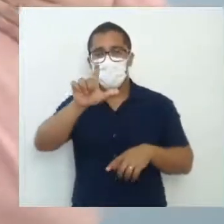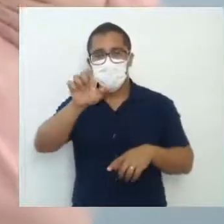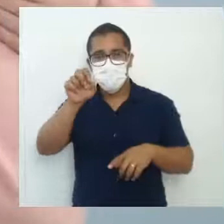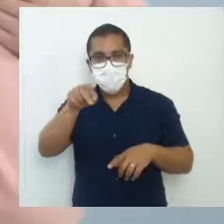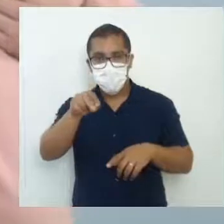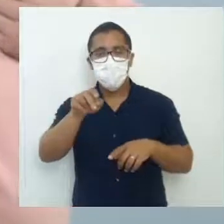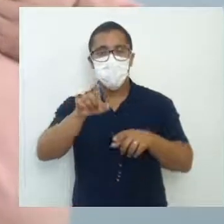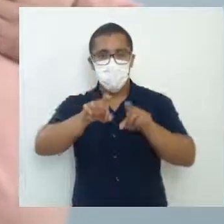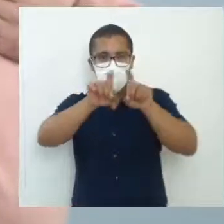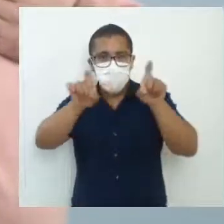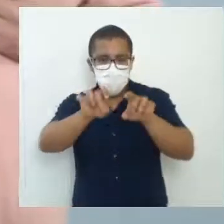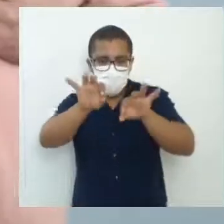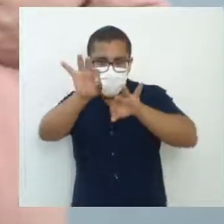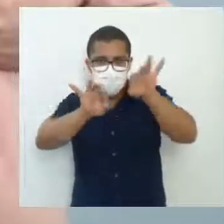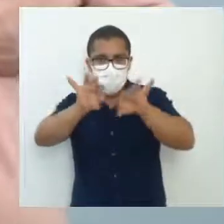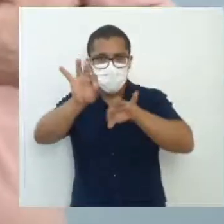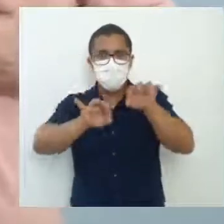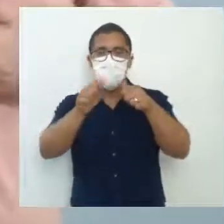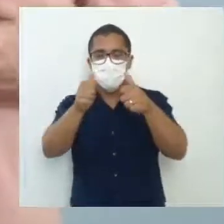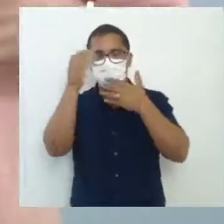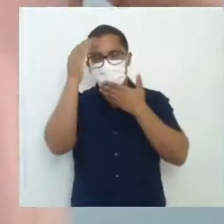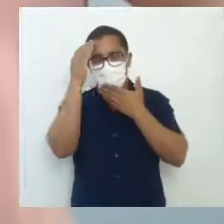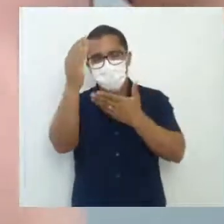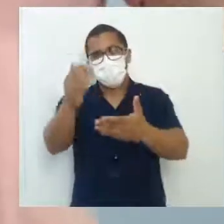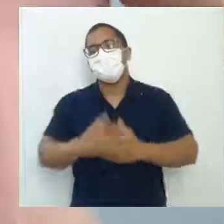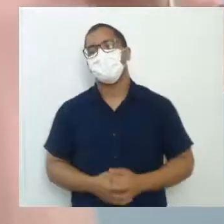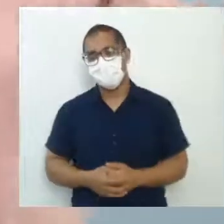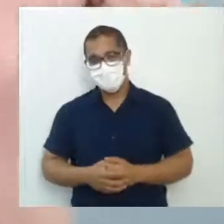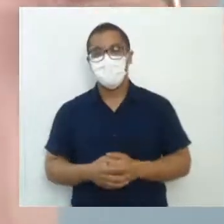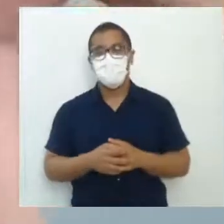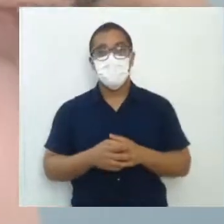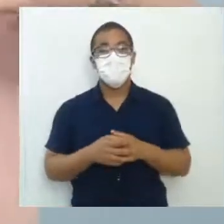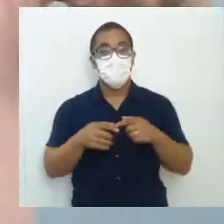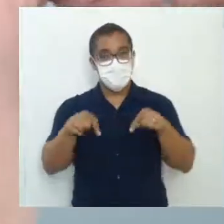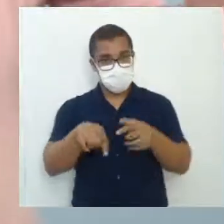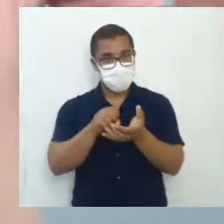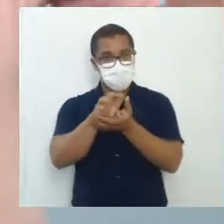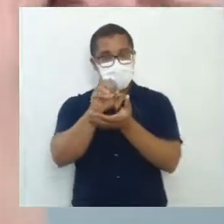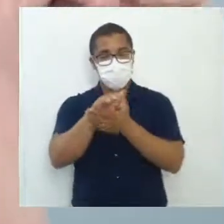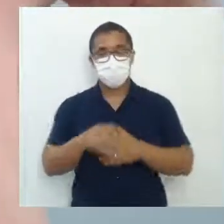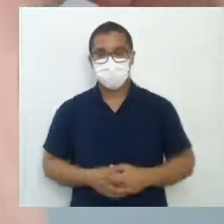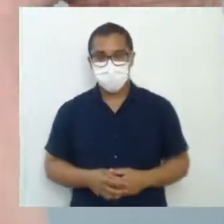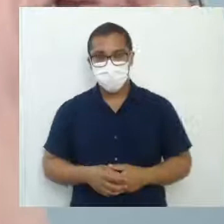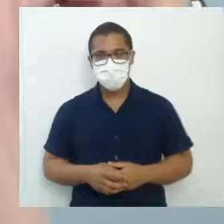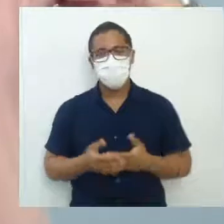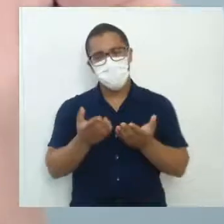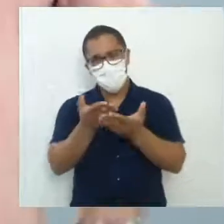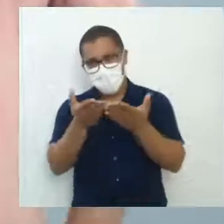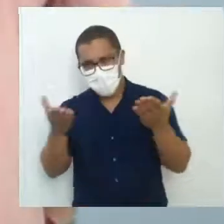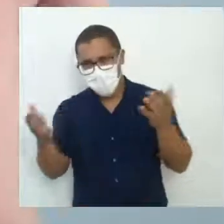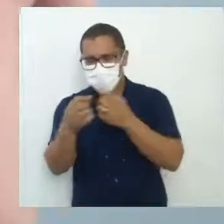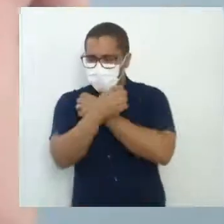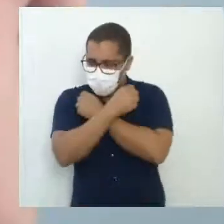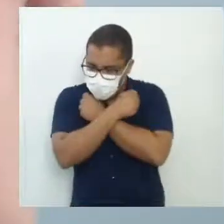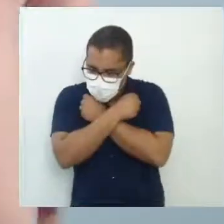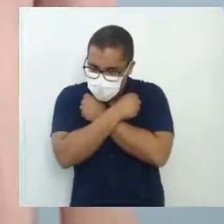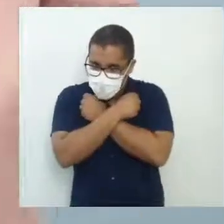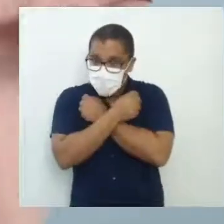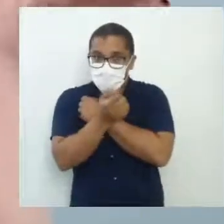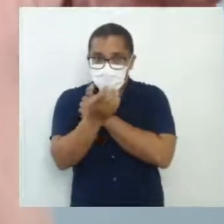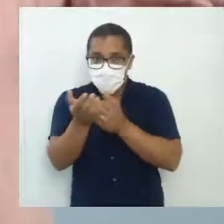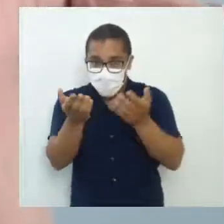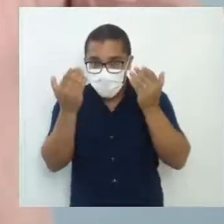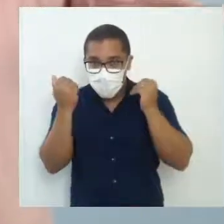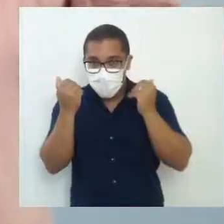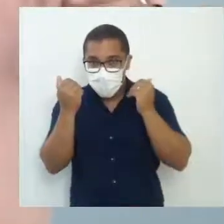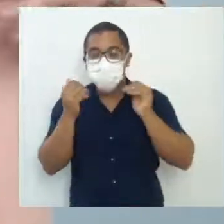aqui, captadora do som. Muito obrigado, Ellen, do Educapé. Então, a todos vocês, um forte abraço. E vamos lá,